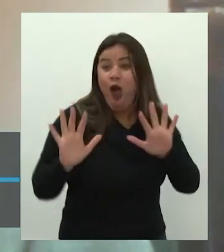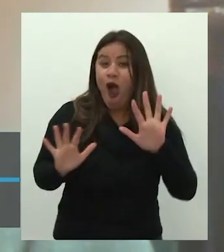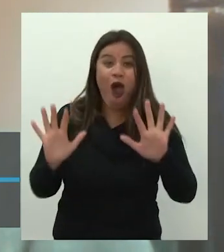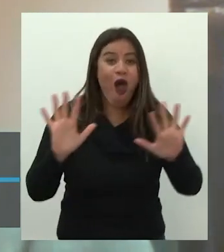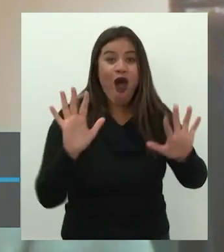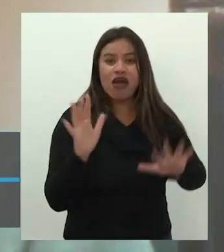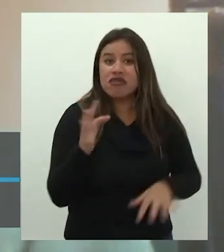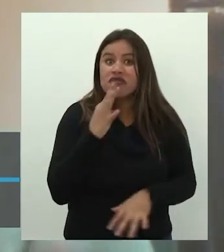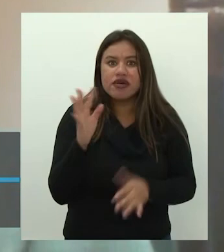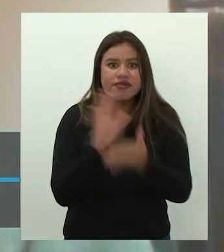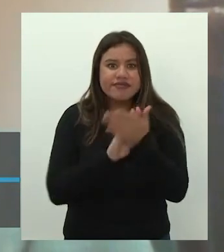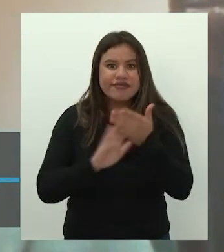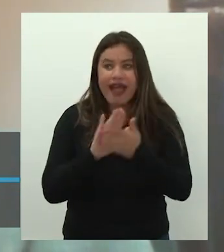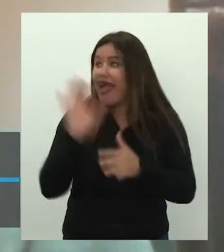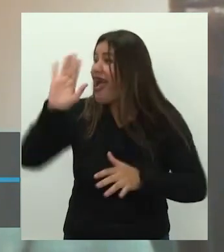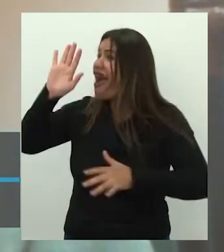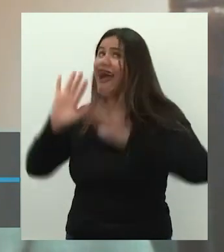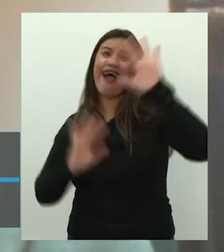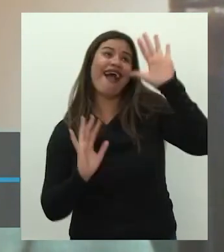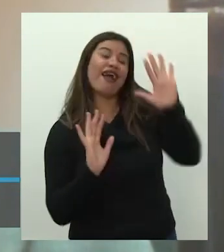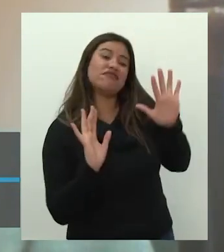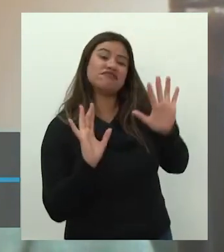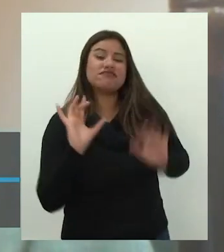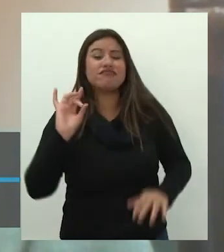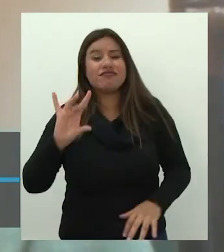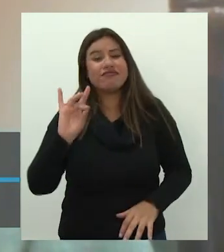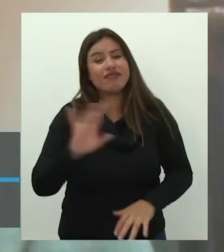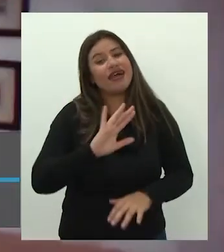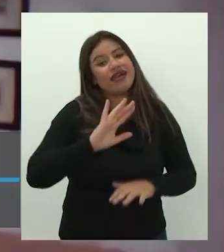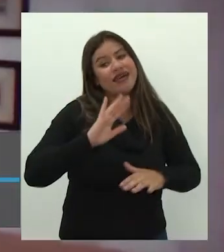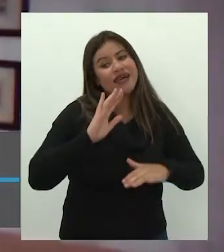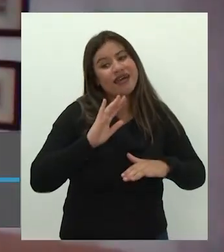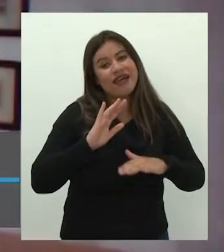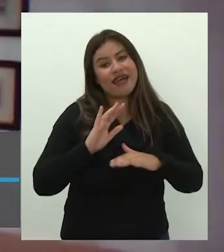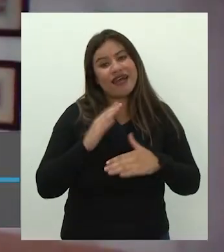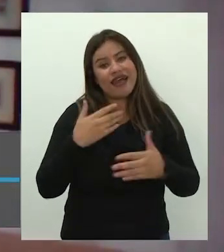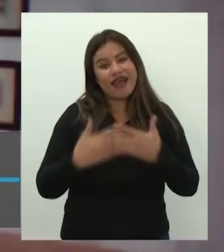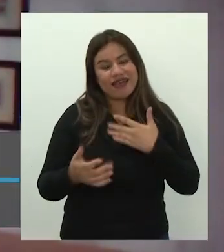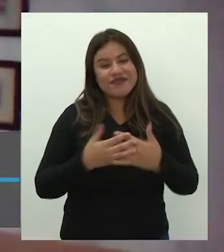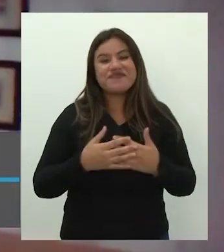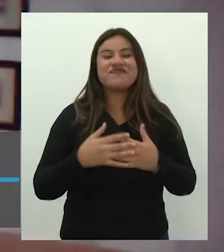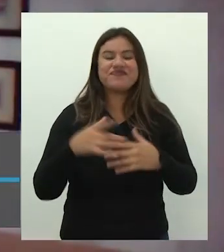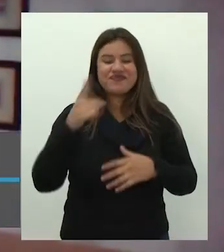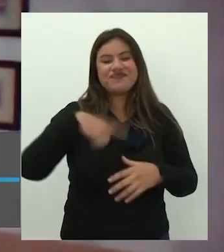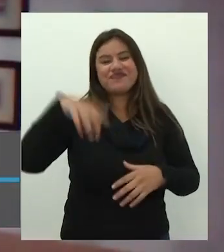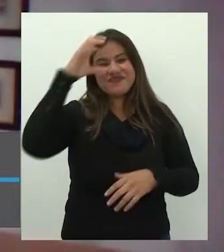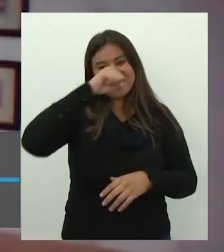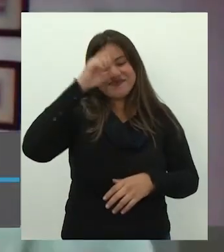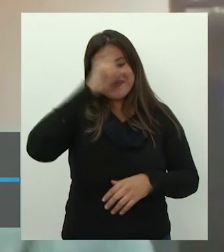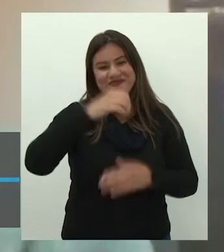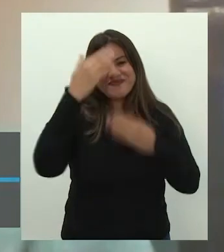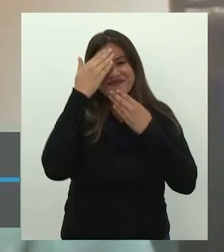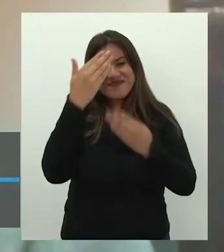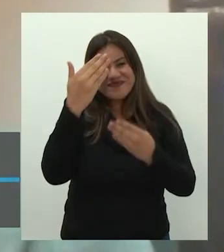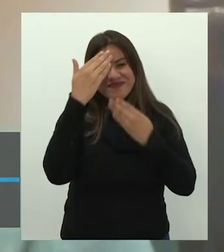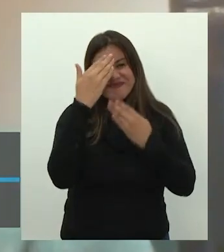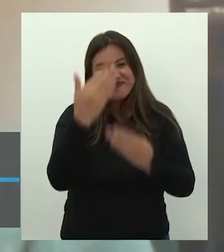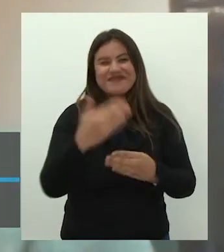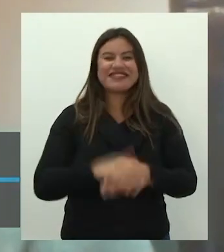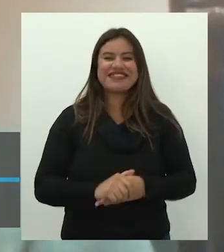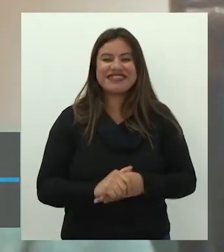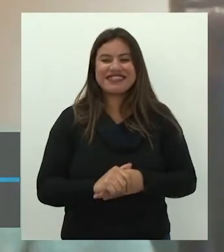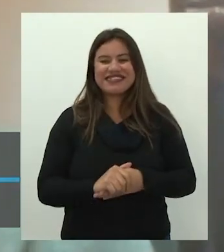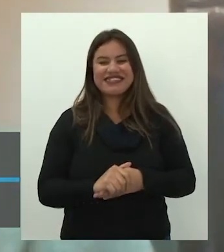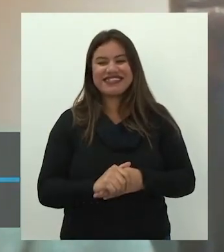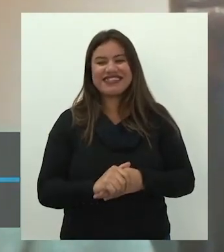viu. Então, tem outra, depende de cada um. Verdade. Uma lição para todos nós. Muito obrigada, querida Cláudia.